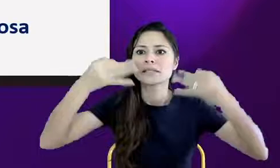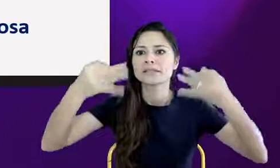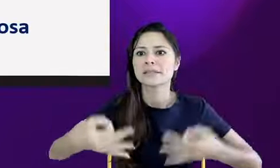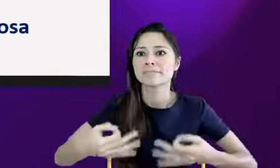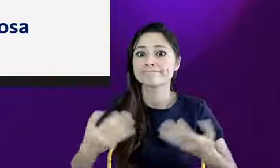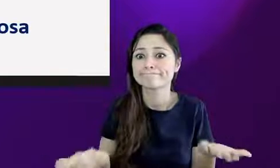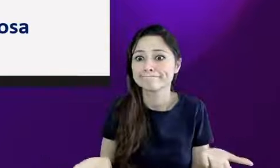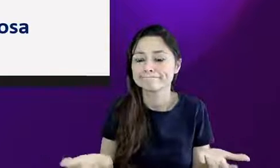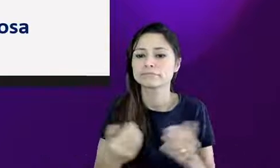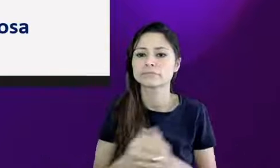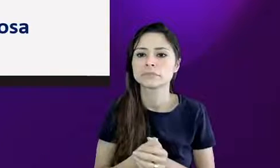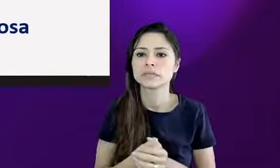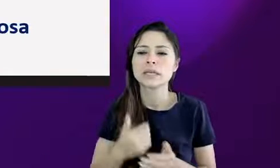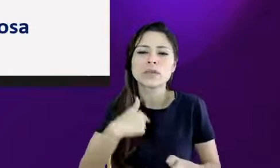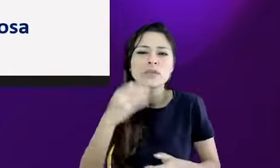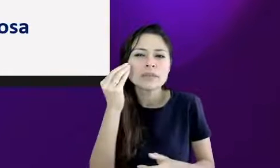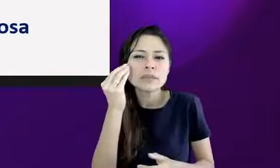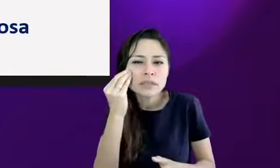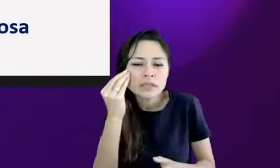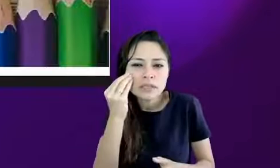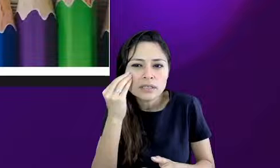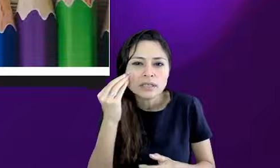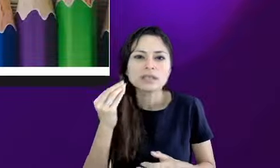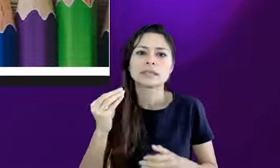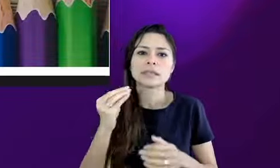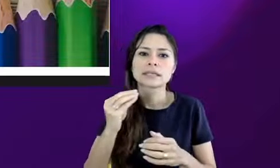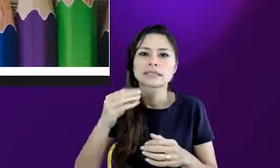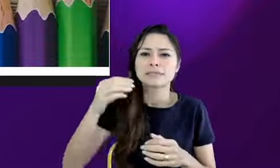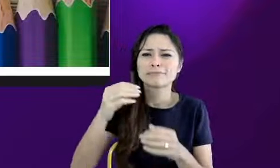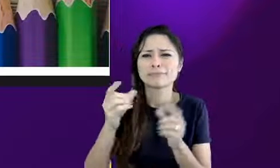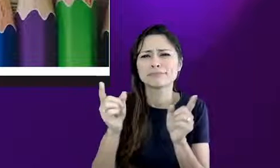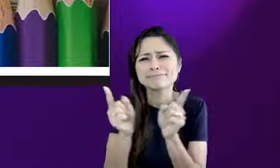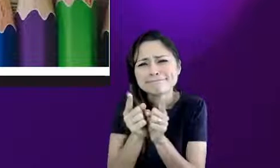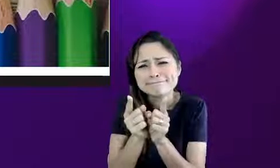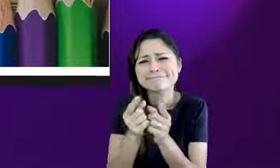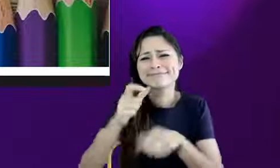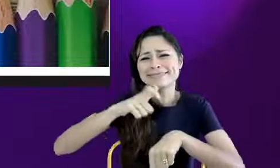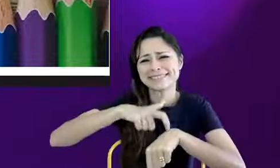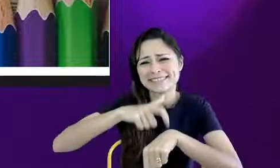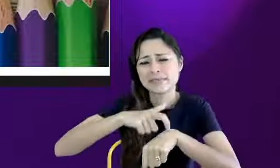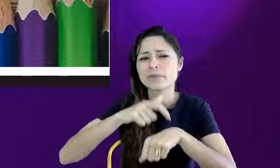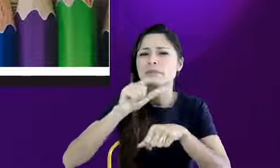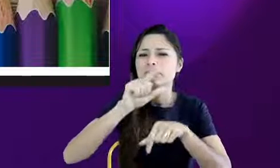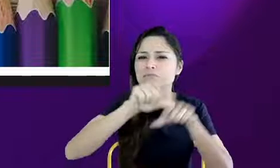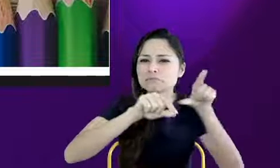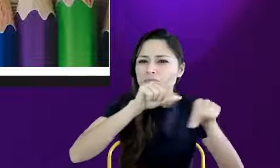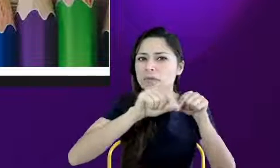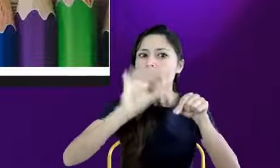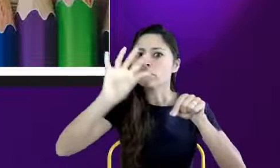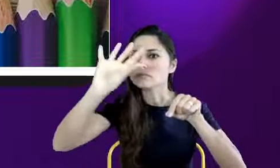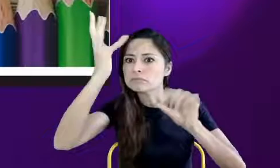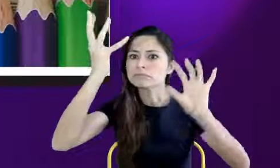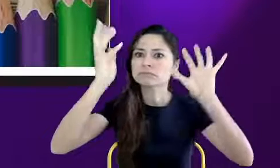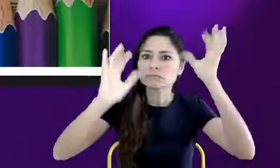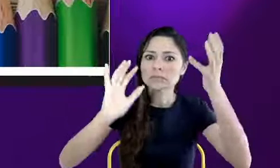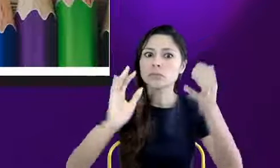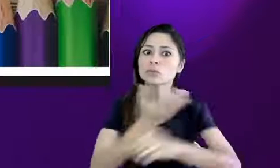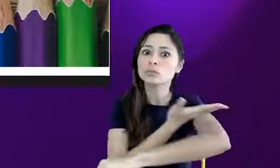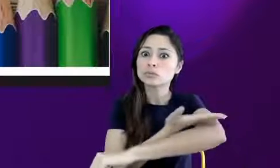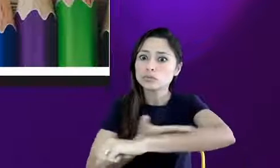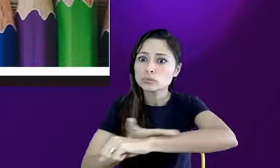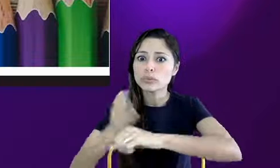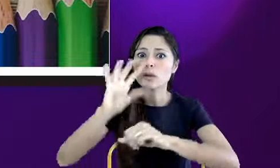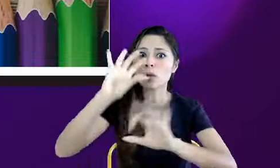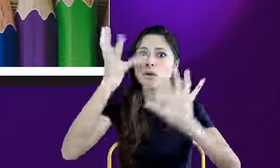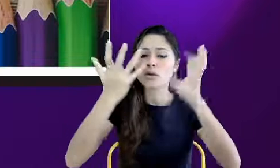eu vou tentar, ao longo dos próximos minutos, pensar algumas situações clínicas mais comuns para que a gente possa fazer de